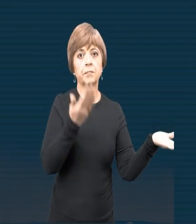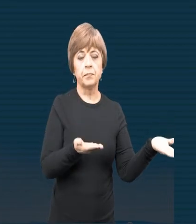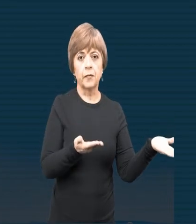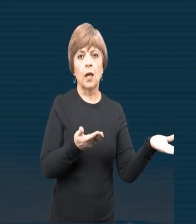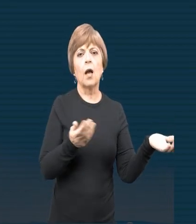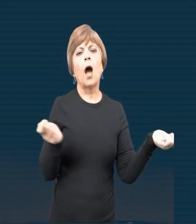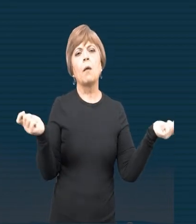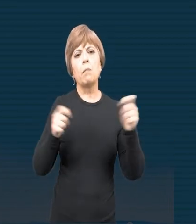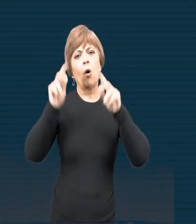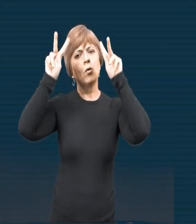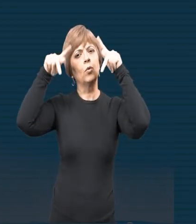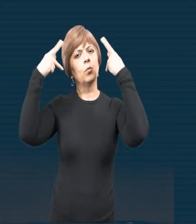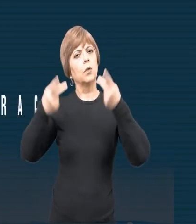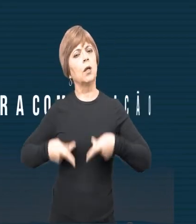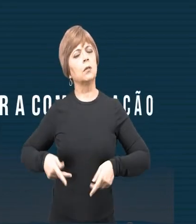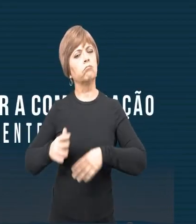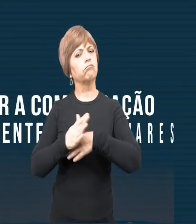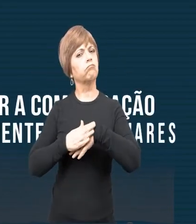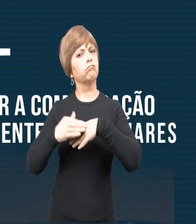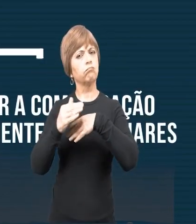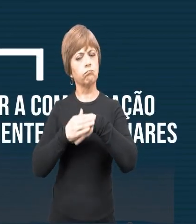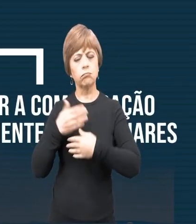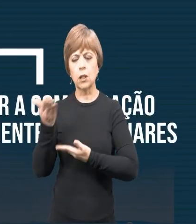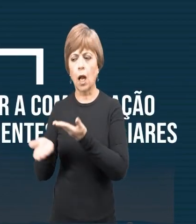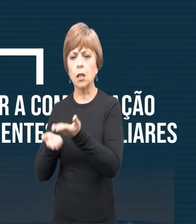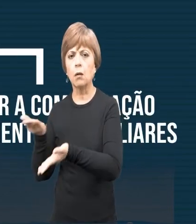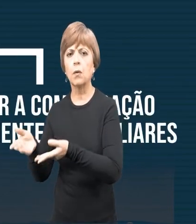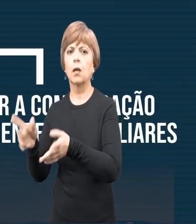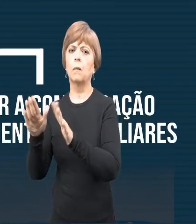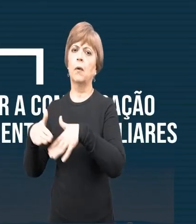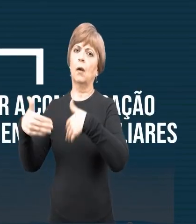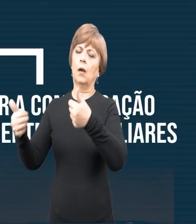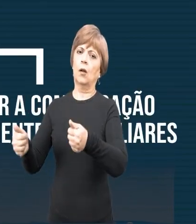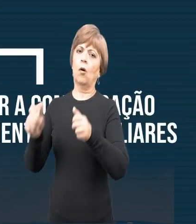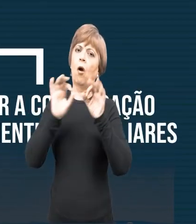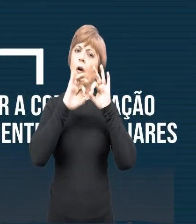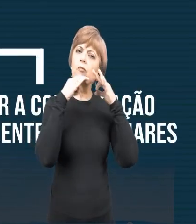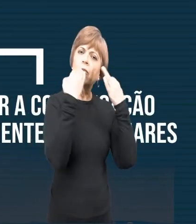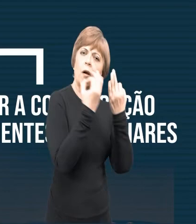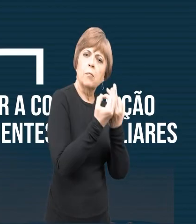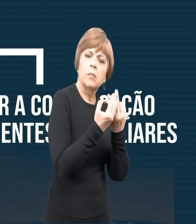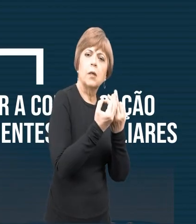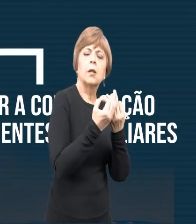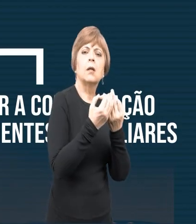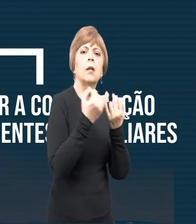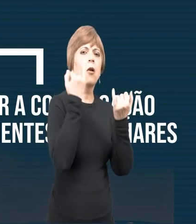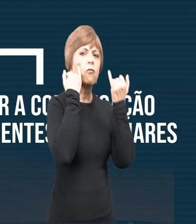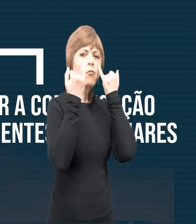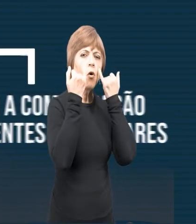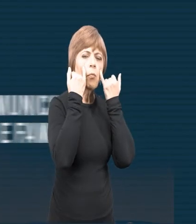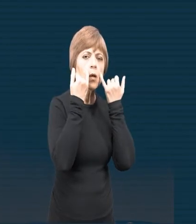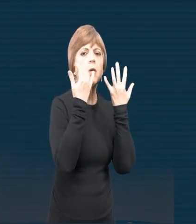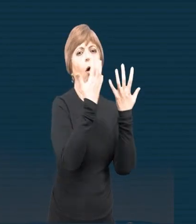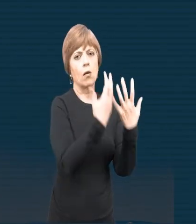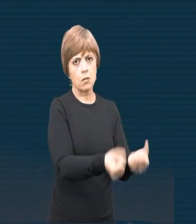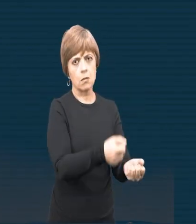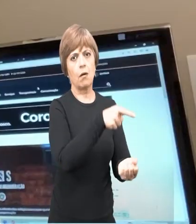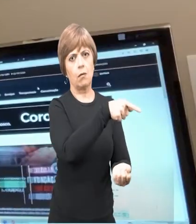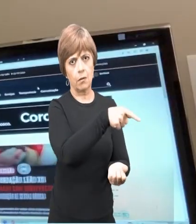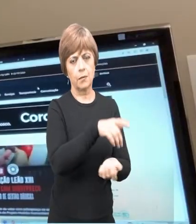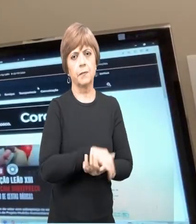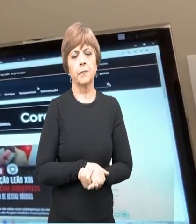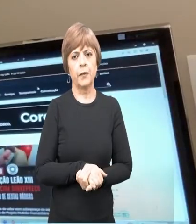humanização no tratamento desses pacientes e permitindo que os familiares tenham notícias, não só médicas, mas